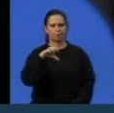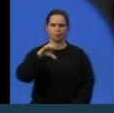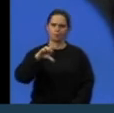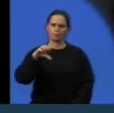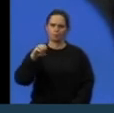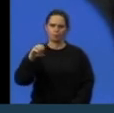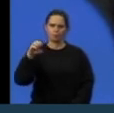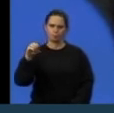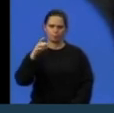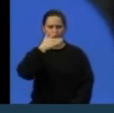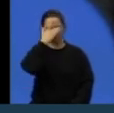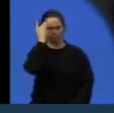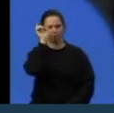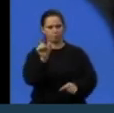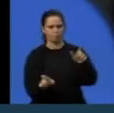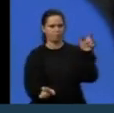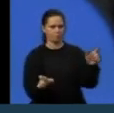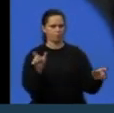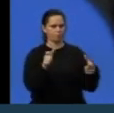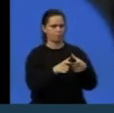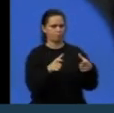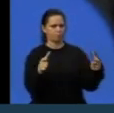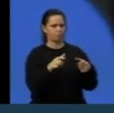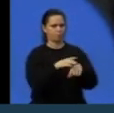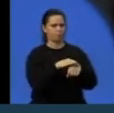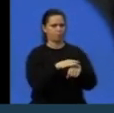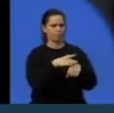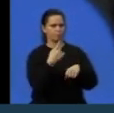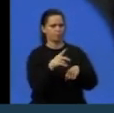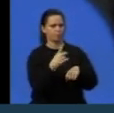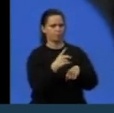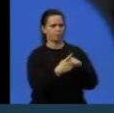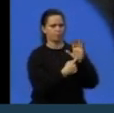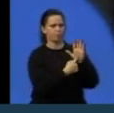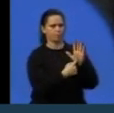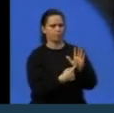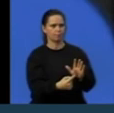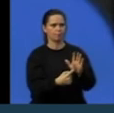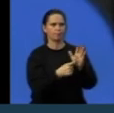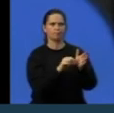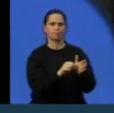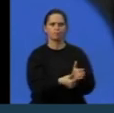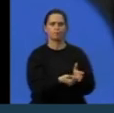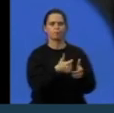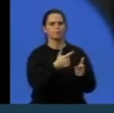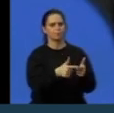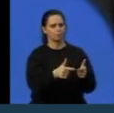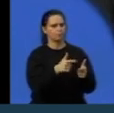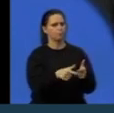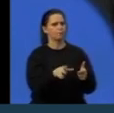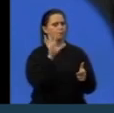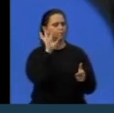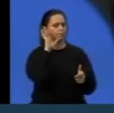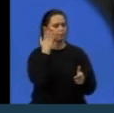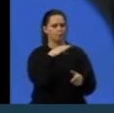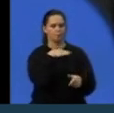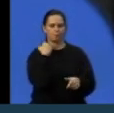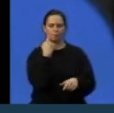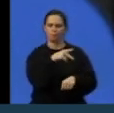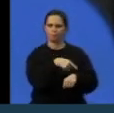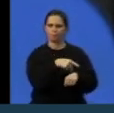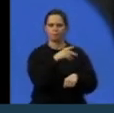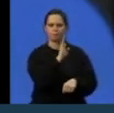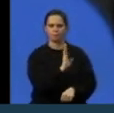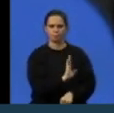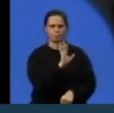68.900 pessoas. A doença, portanto, representa a primeira causa de morte e incapacidade no país, o que